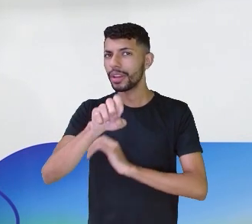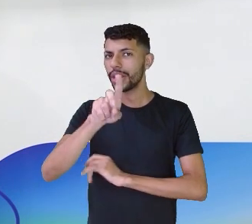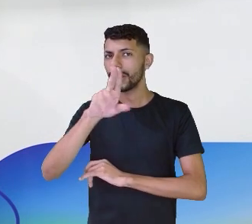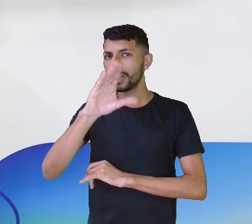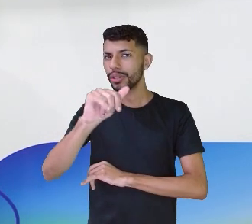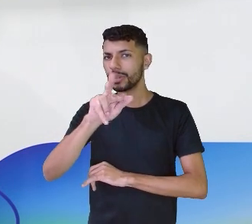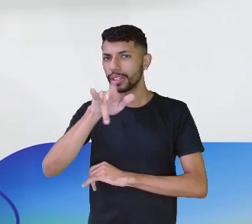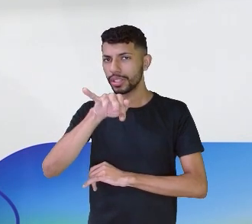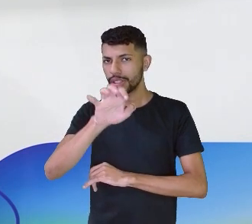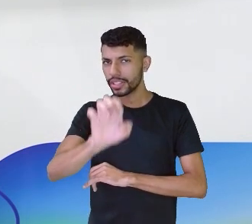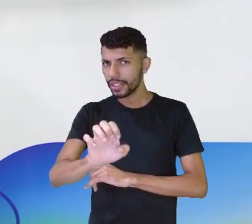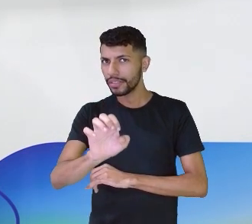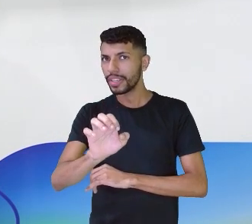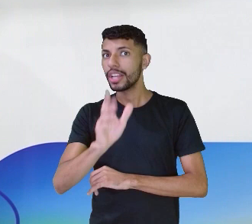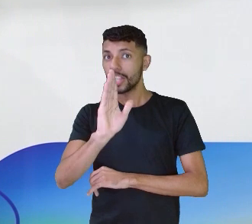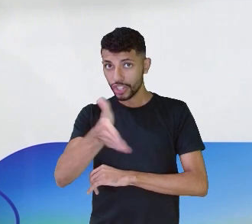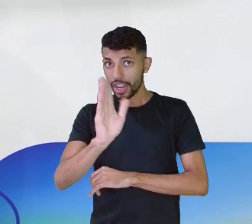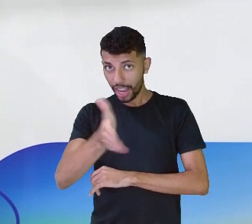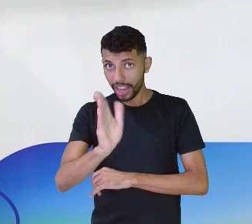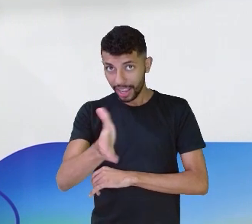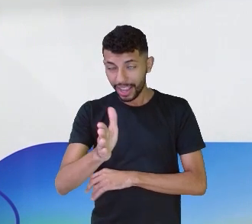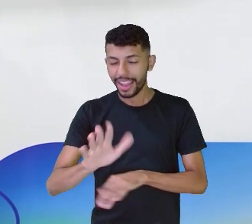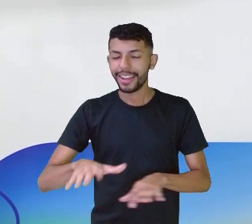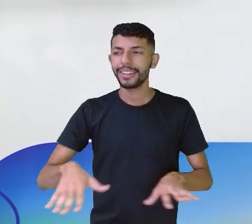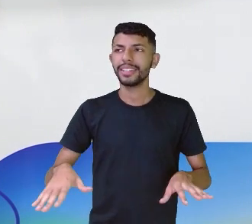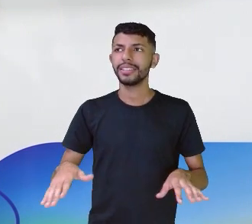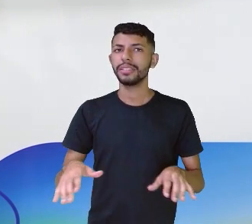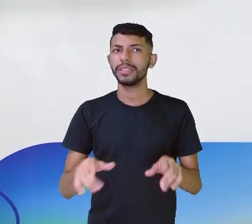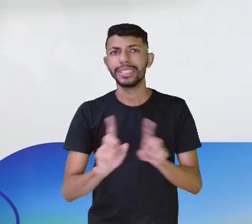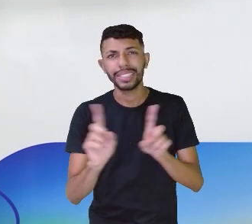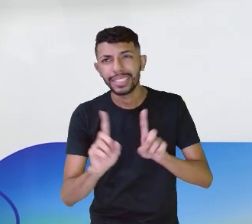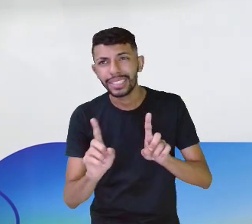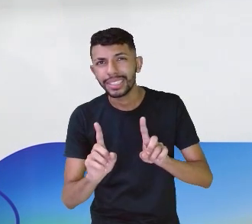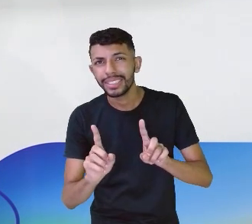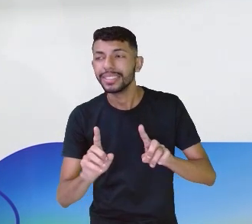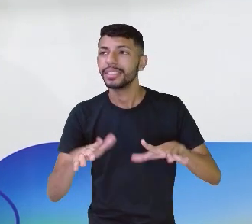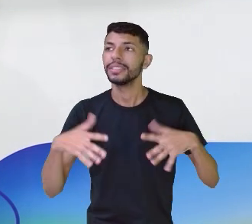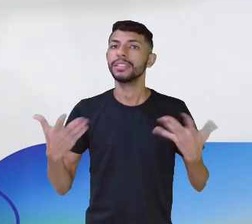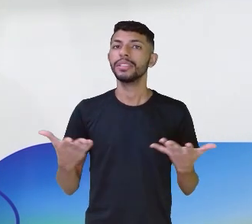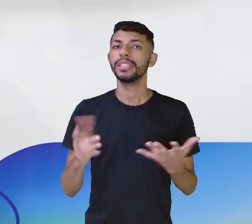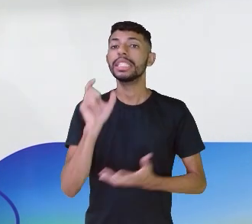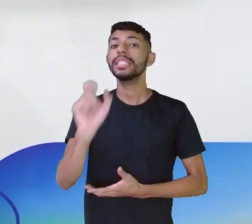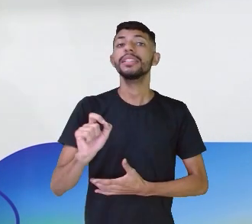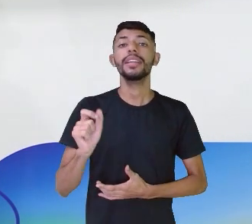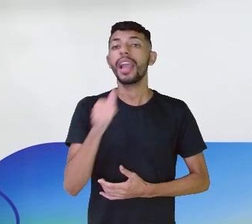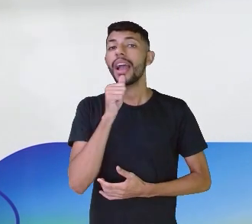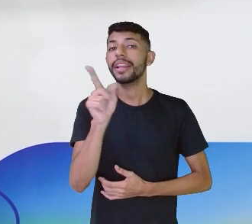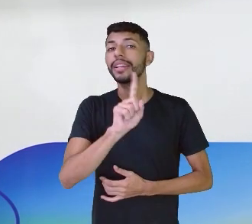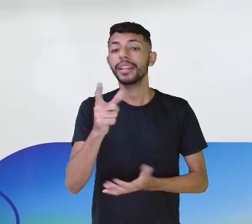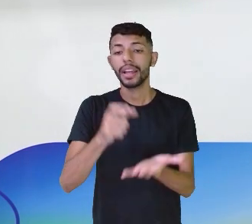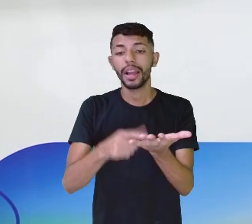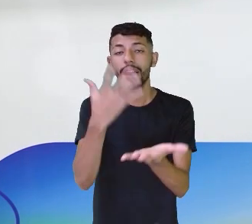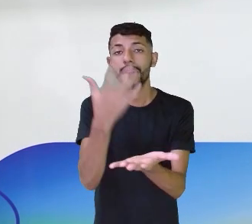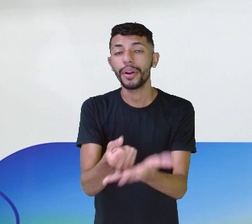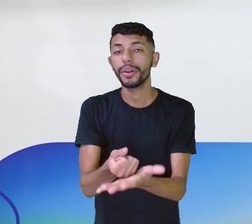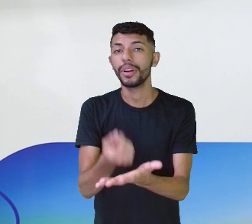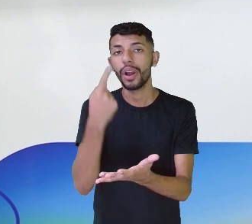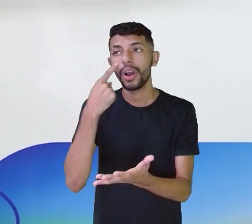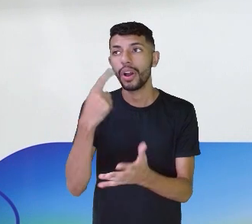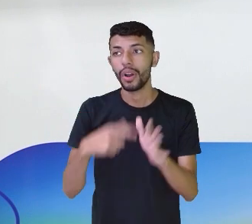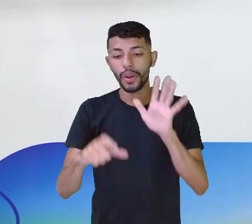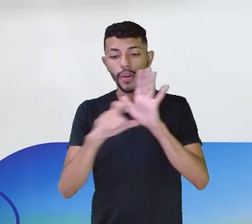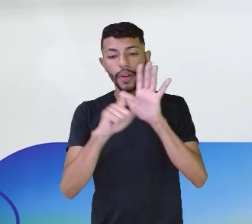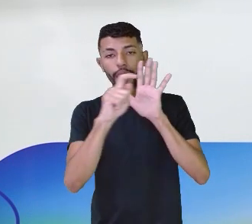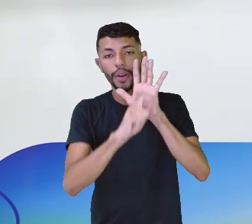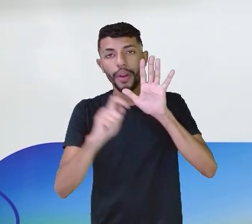Recife? Ah, já baixou? Não? Quem ainda não baixou, vai lá no aplicativo, no